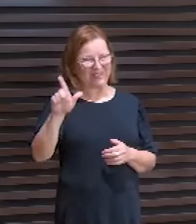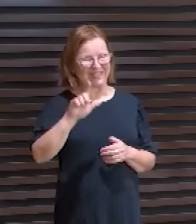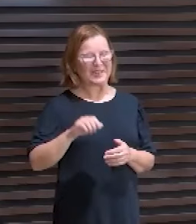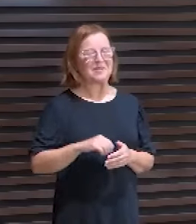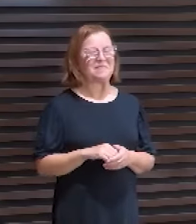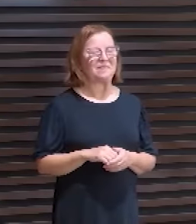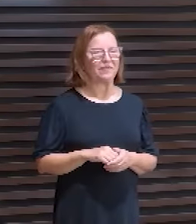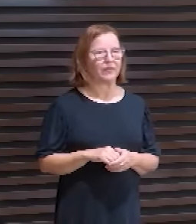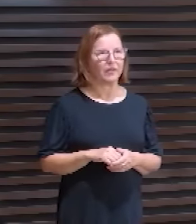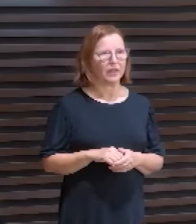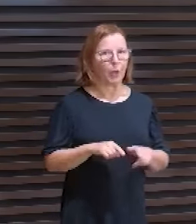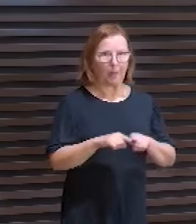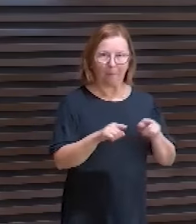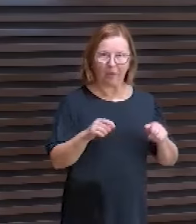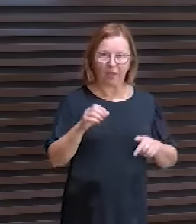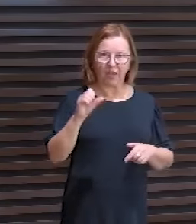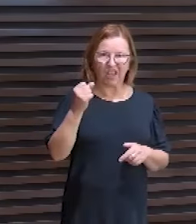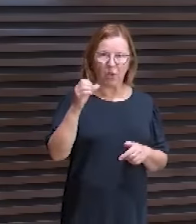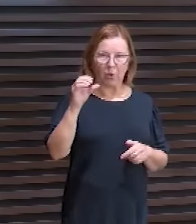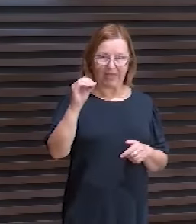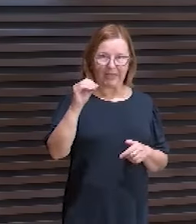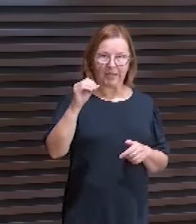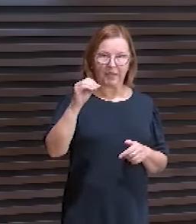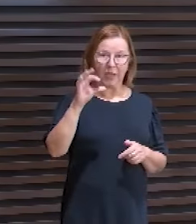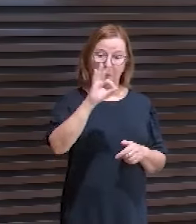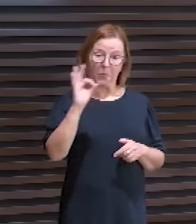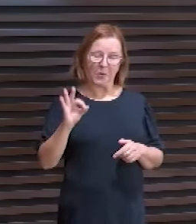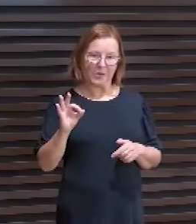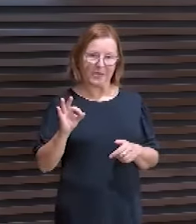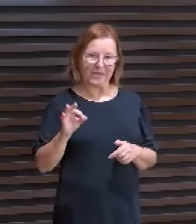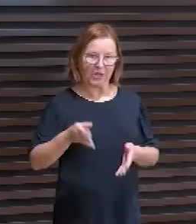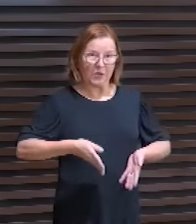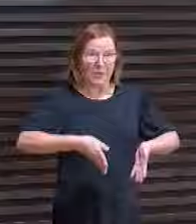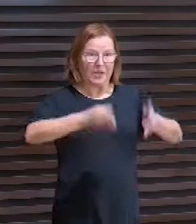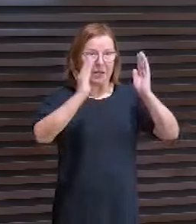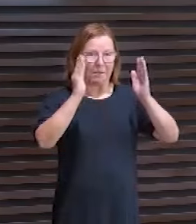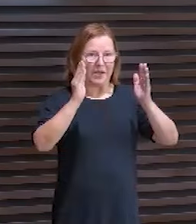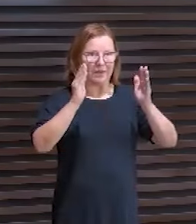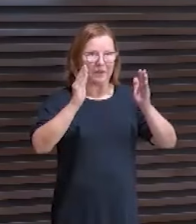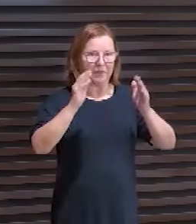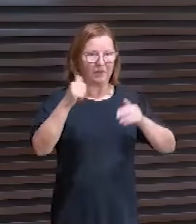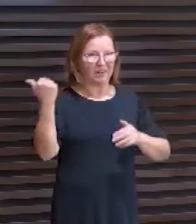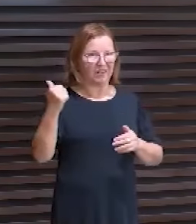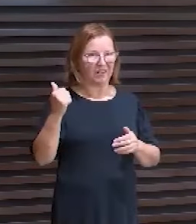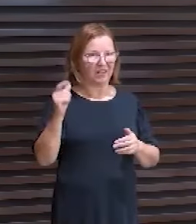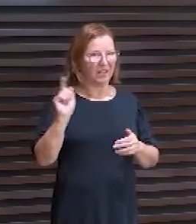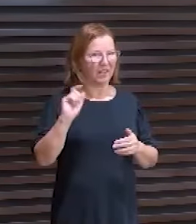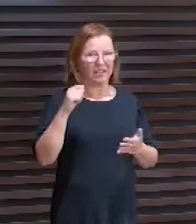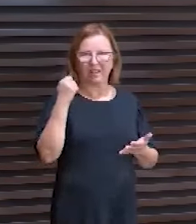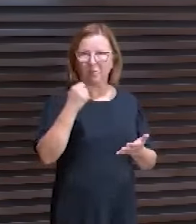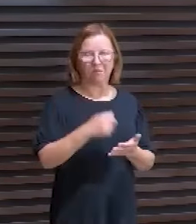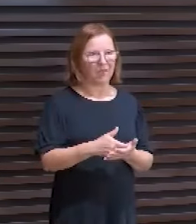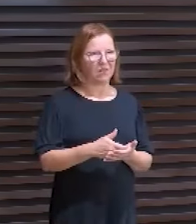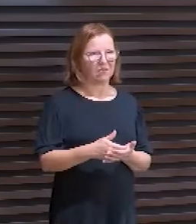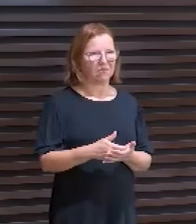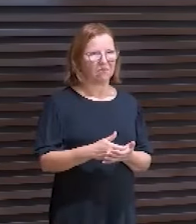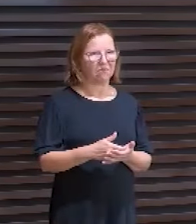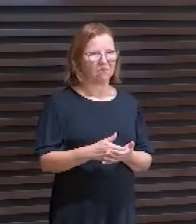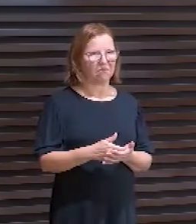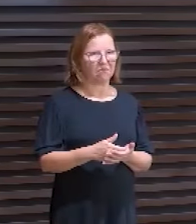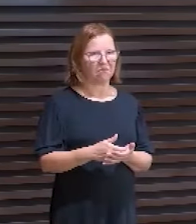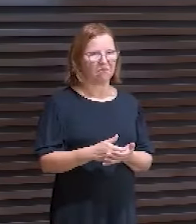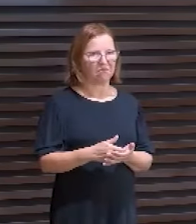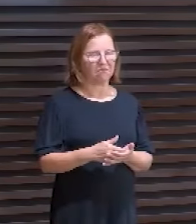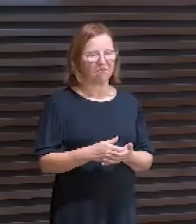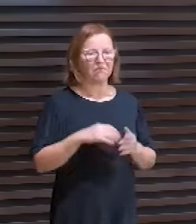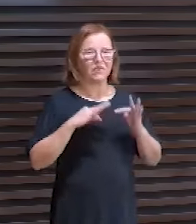coisa 80% dos apartamentos da Gleba não estão pagos são todos